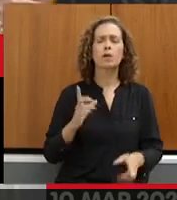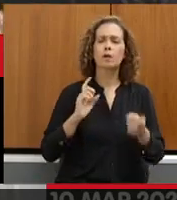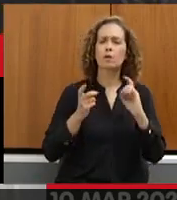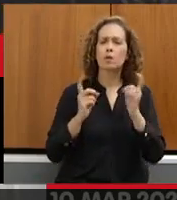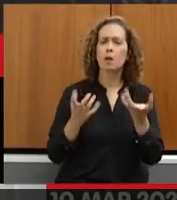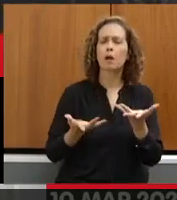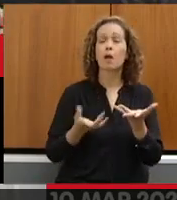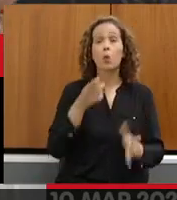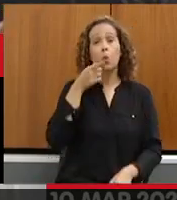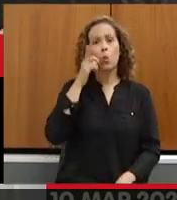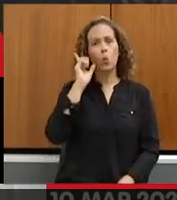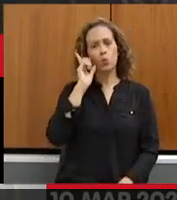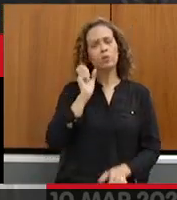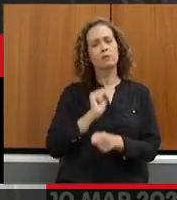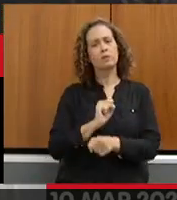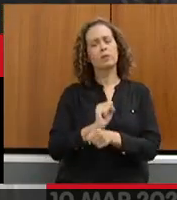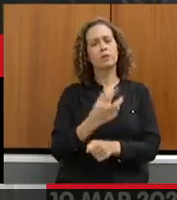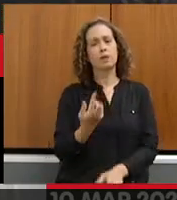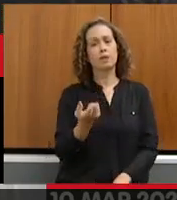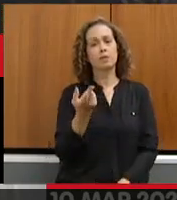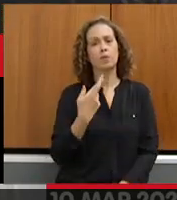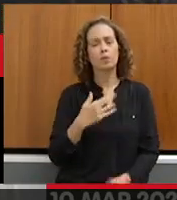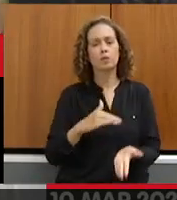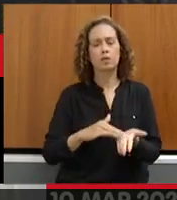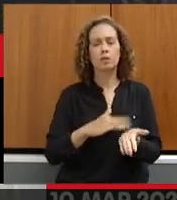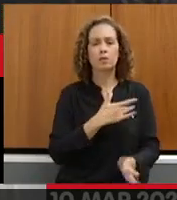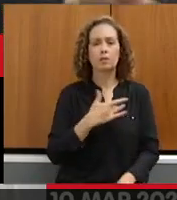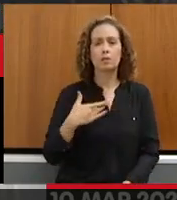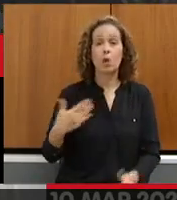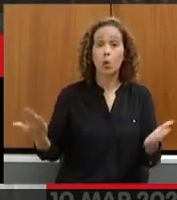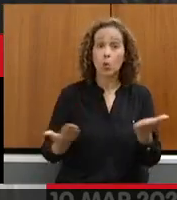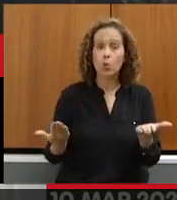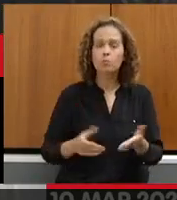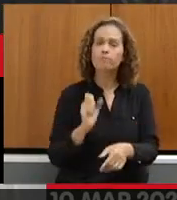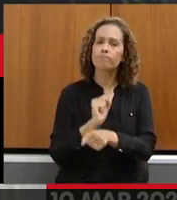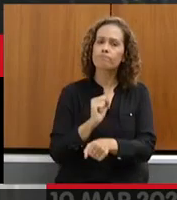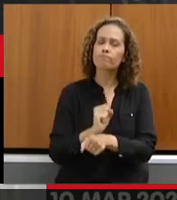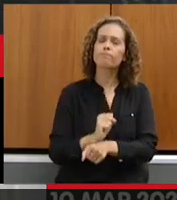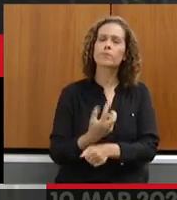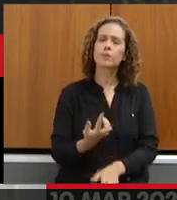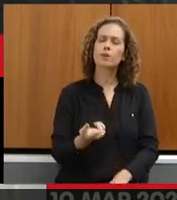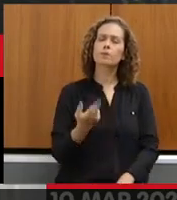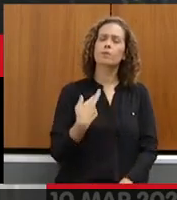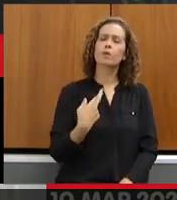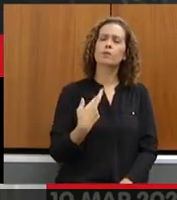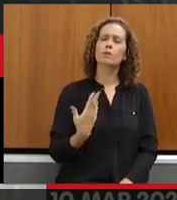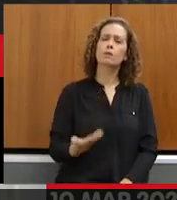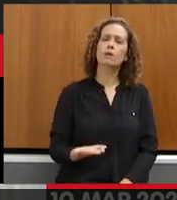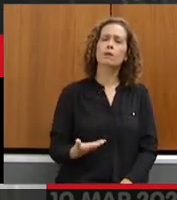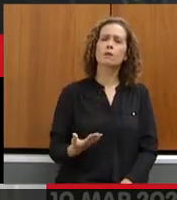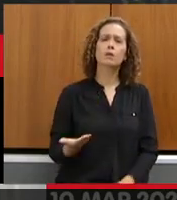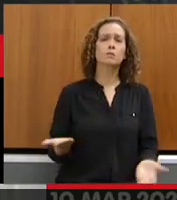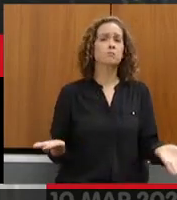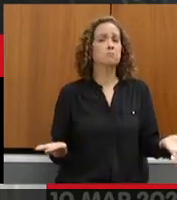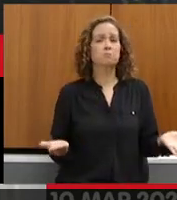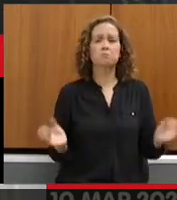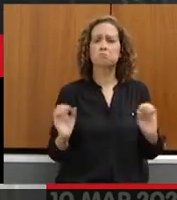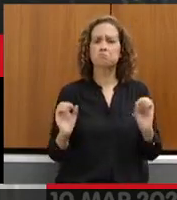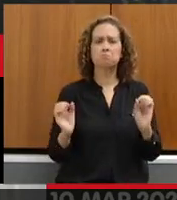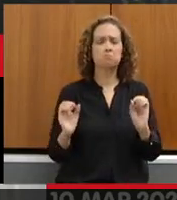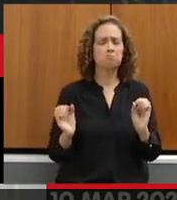resposta ontem da Secretaria de Saúde tava esperando uma resposta hoje da Secretaria de Saúde e nem eu